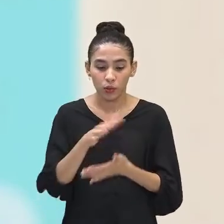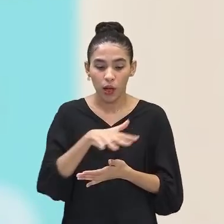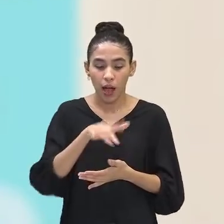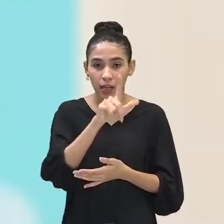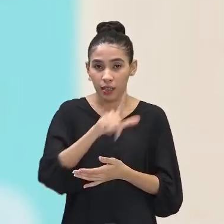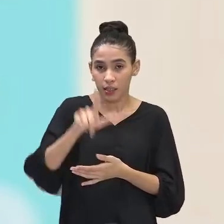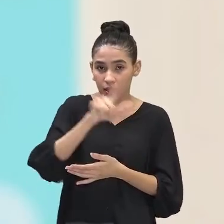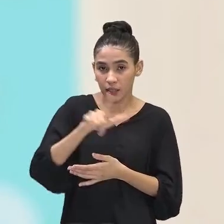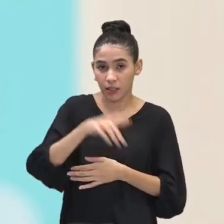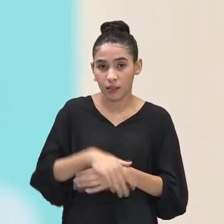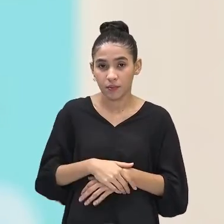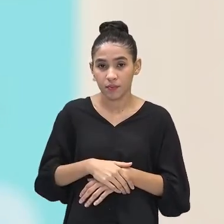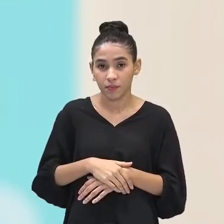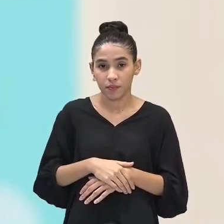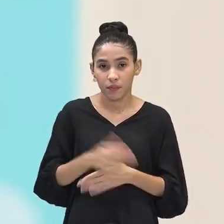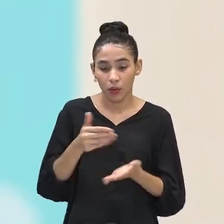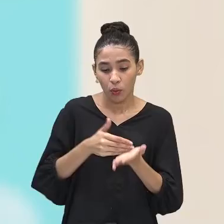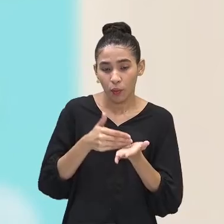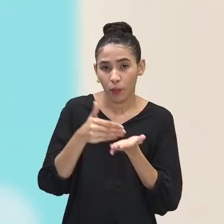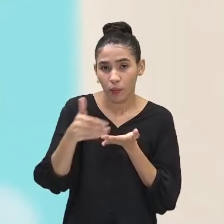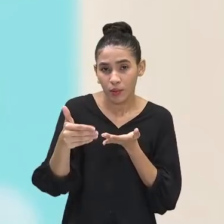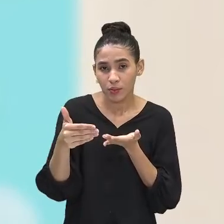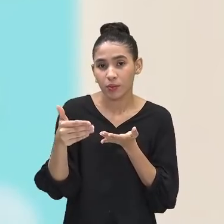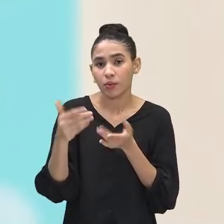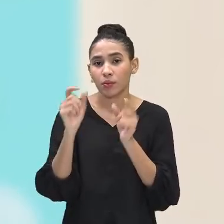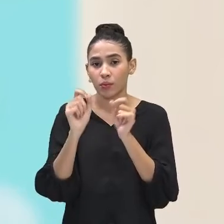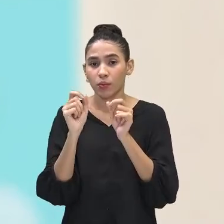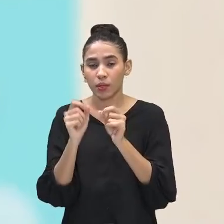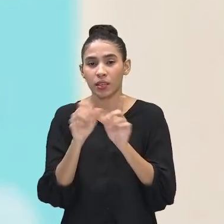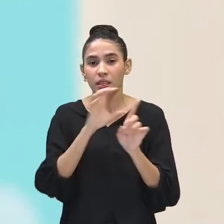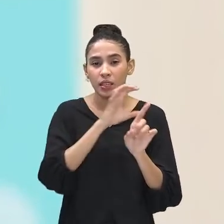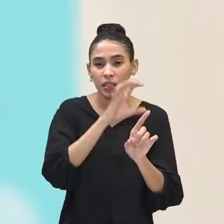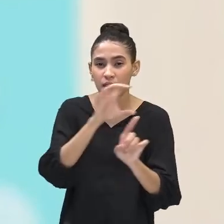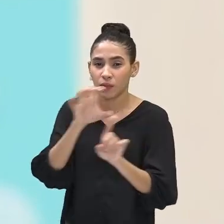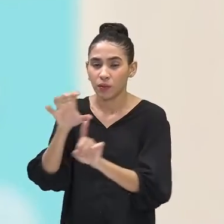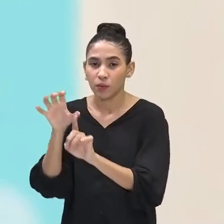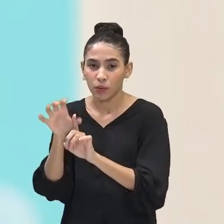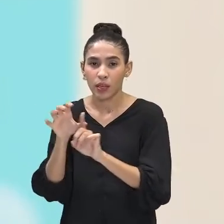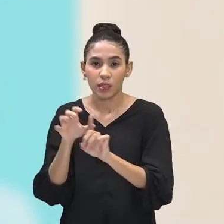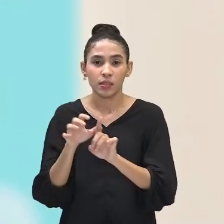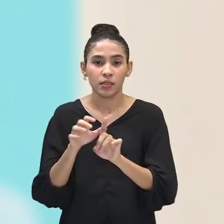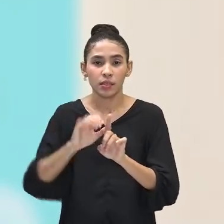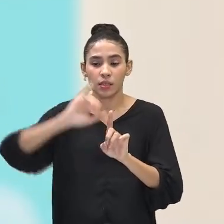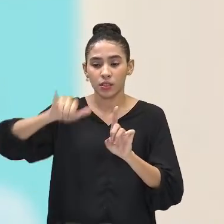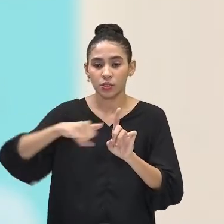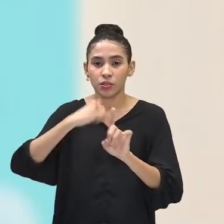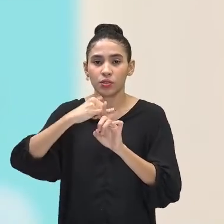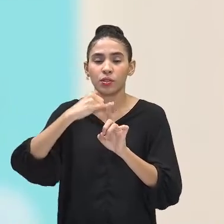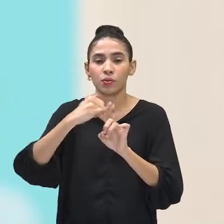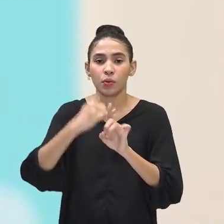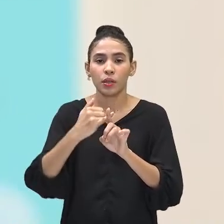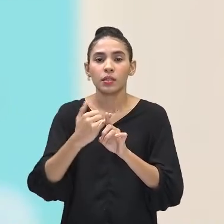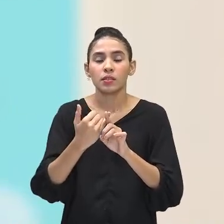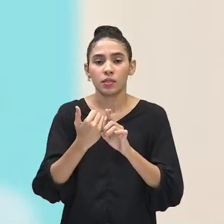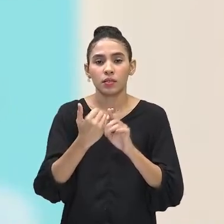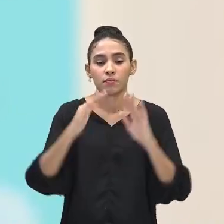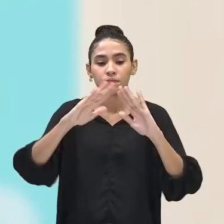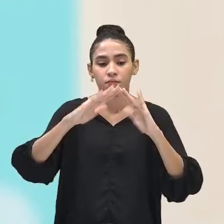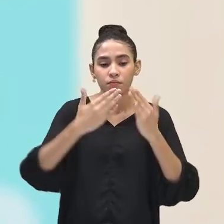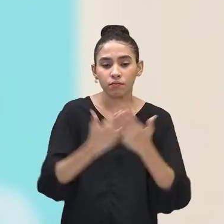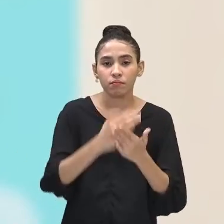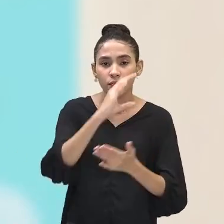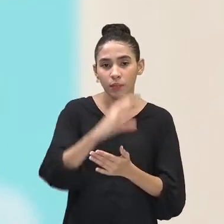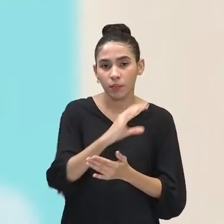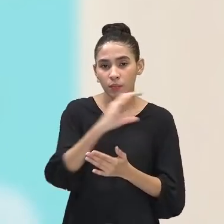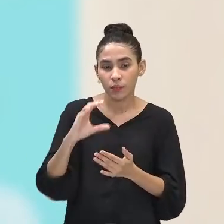Ele começou a ter o que? Parte nas situações em que os jesuítas estavam fazendo, que era justamente